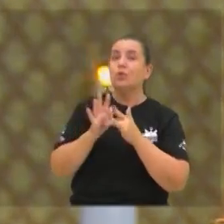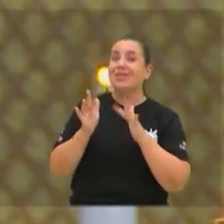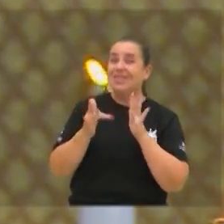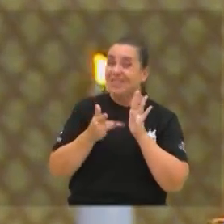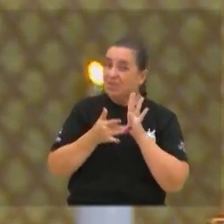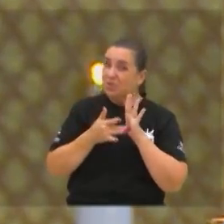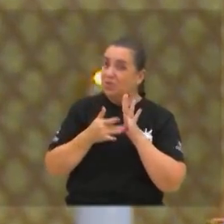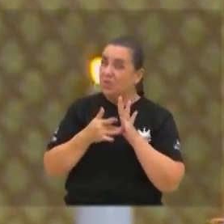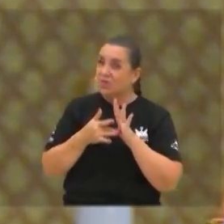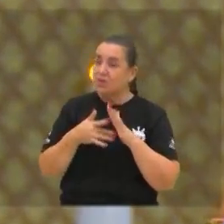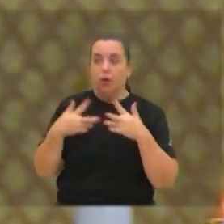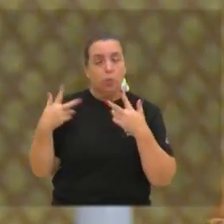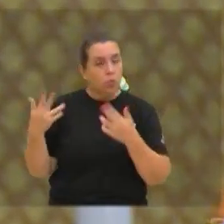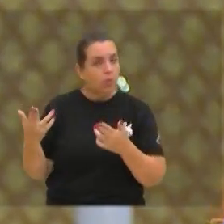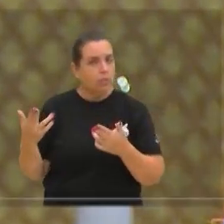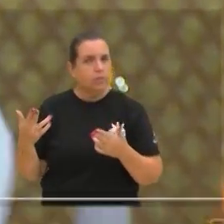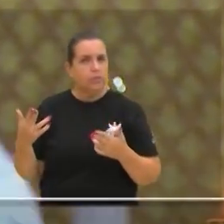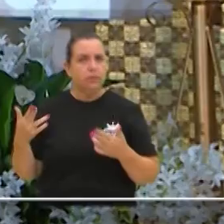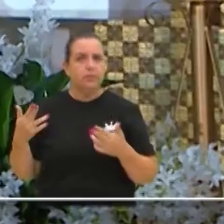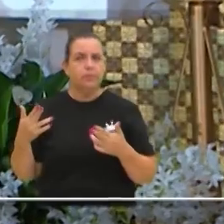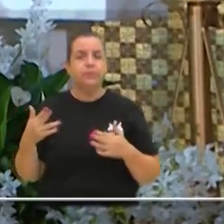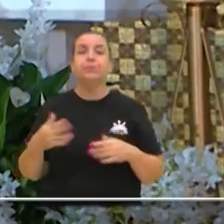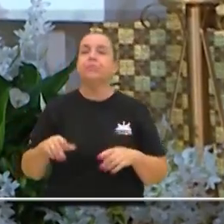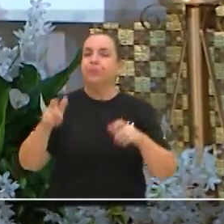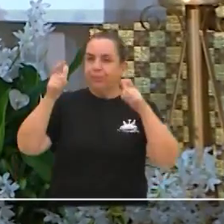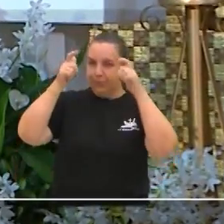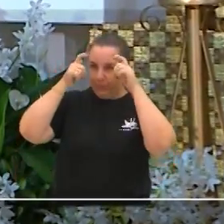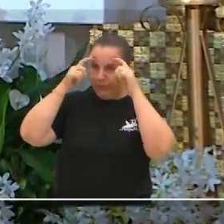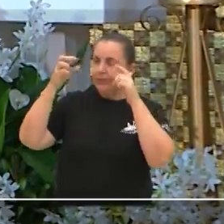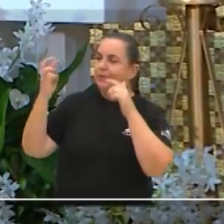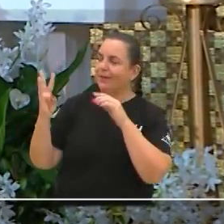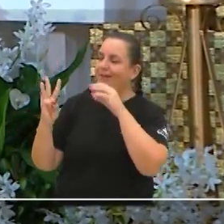Jesus seguiu. Os reis magos o